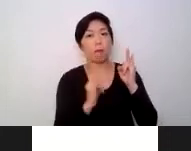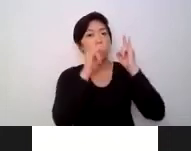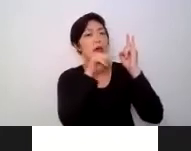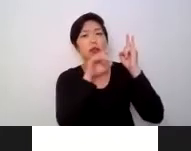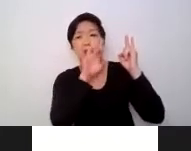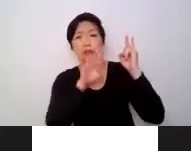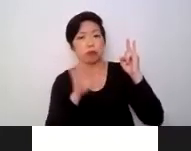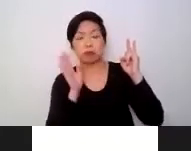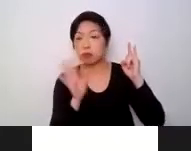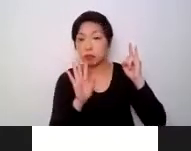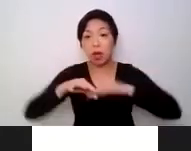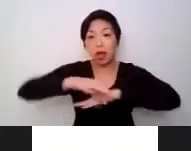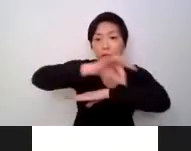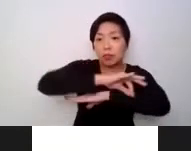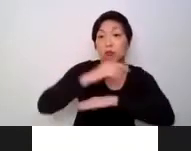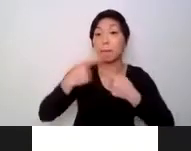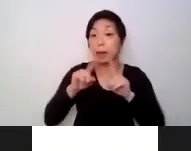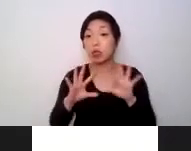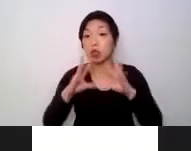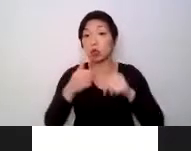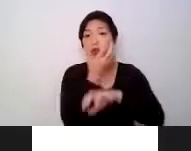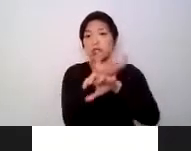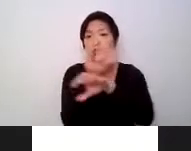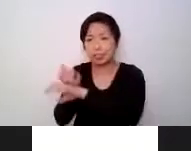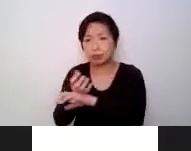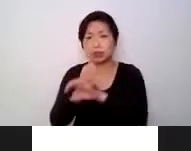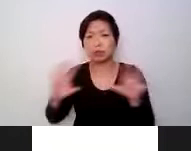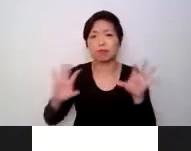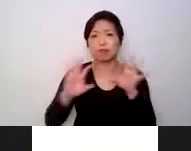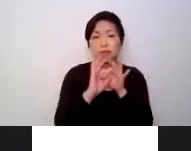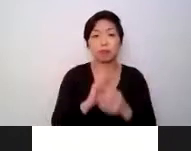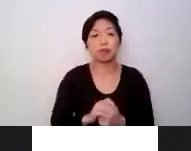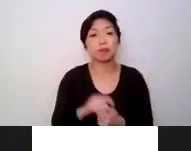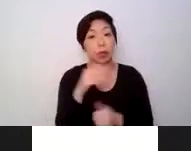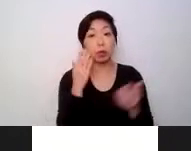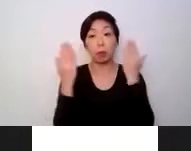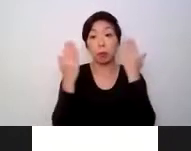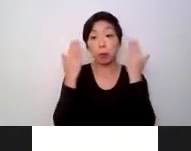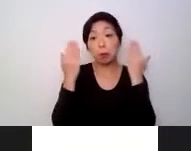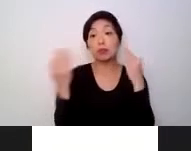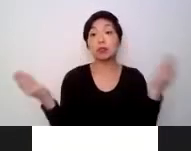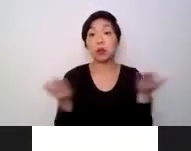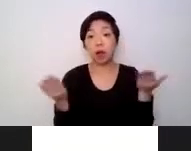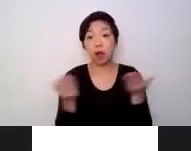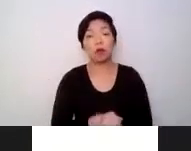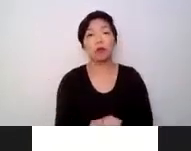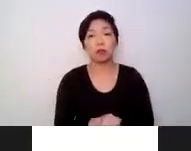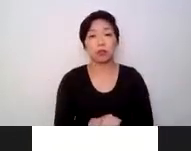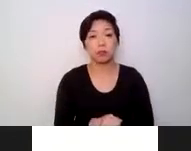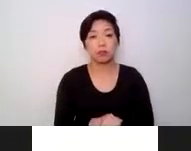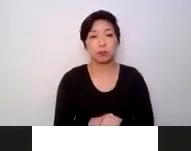paisagística e urbanística dele bom aqui eu deixo para vocês uma comparação e eu trago para vocês